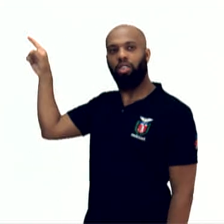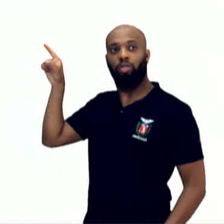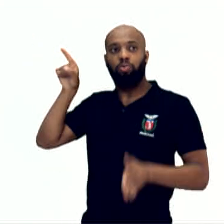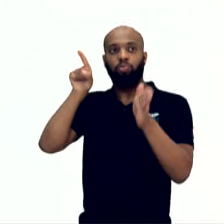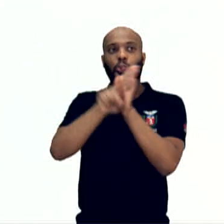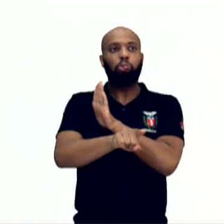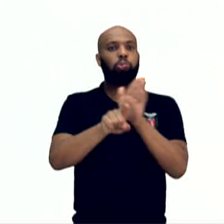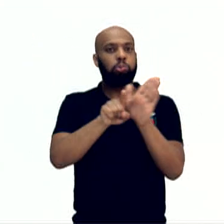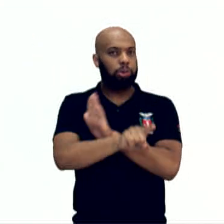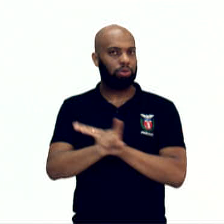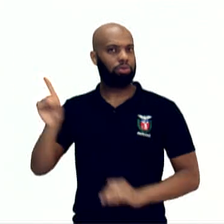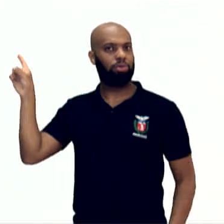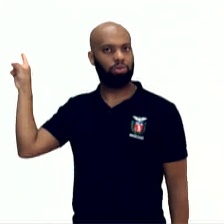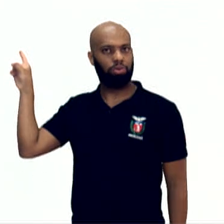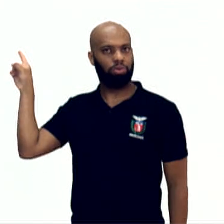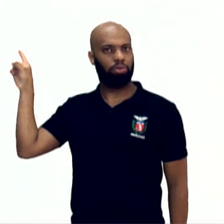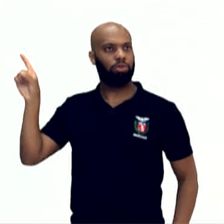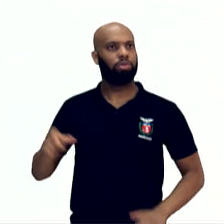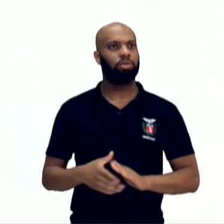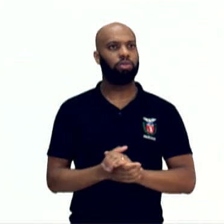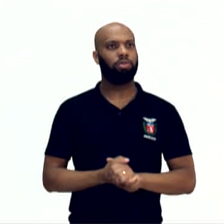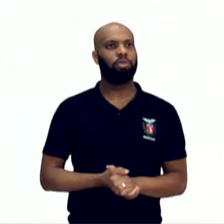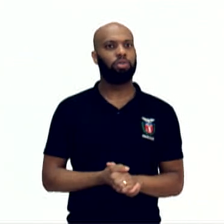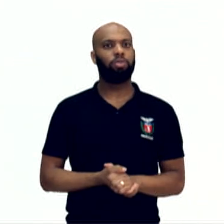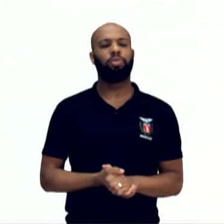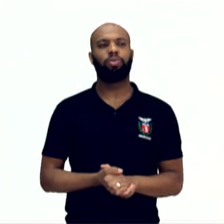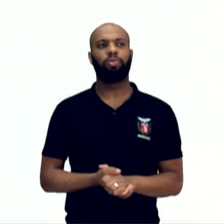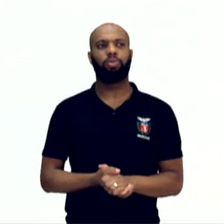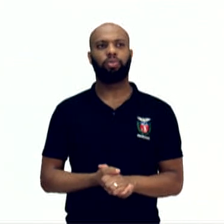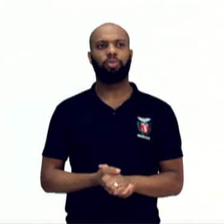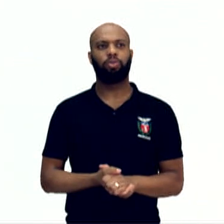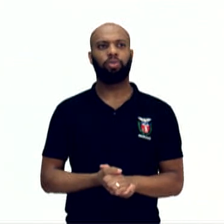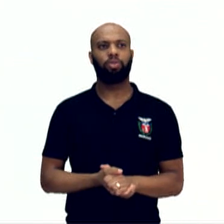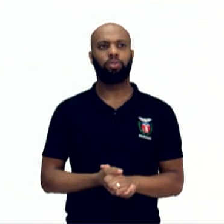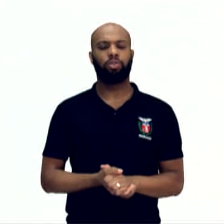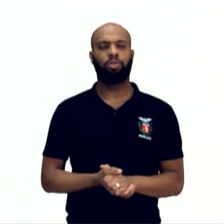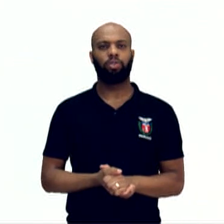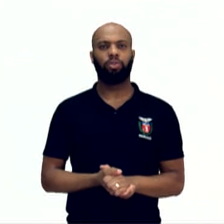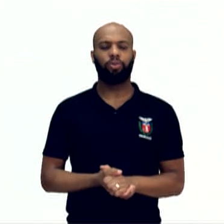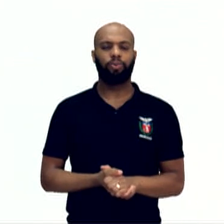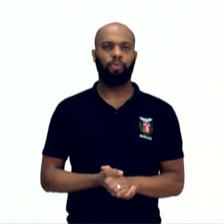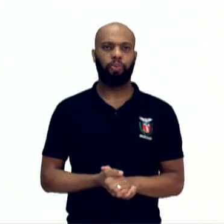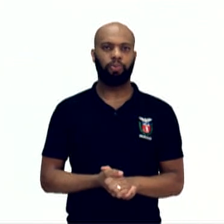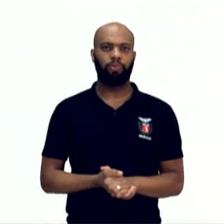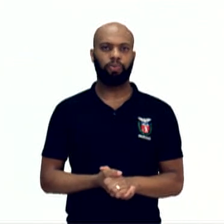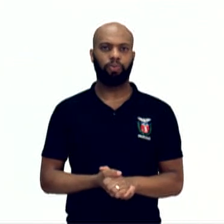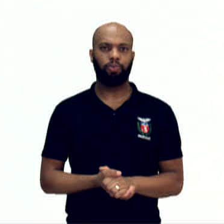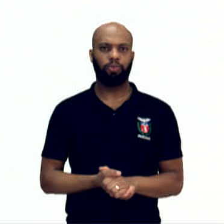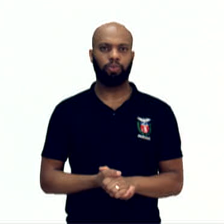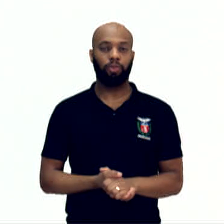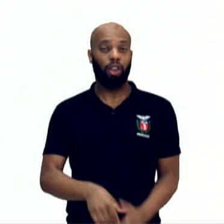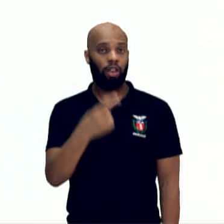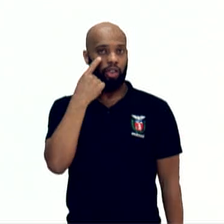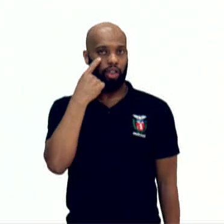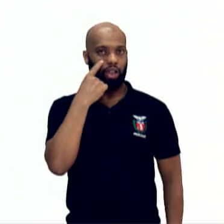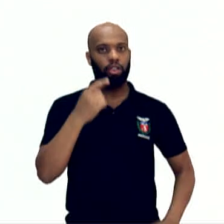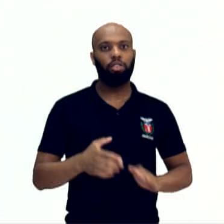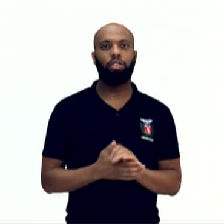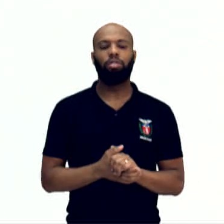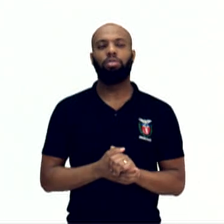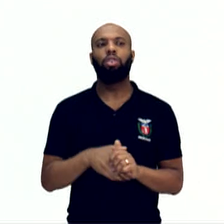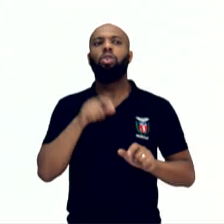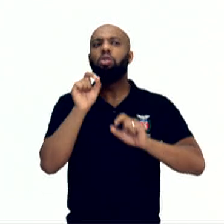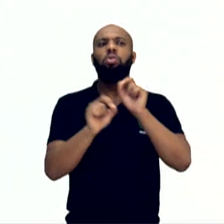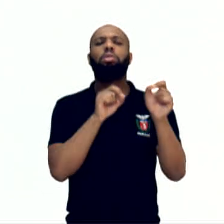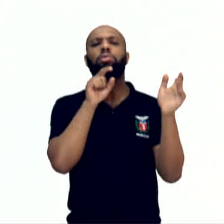Corres um autobus? Agarras um coletivo? Tomas um coletivo? Então vejam só, o que será que